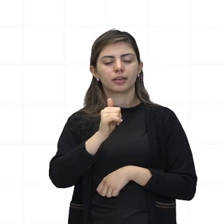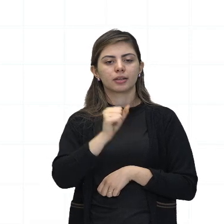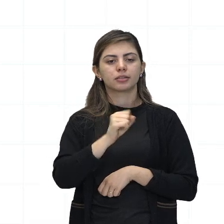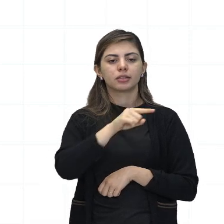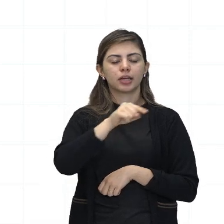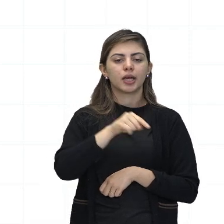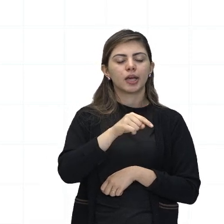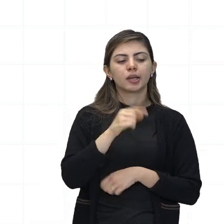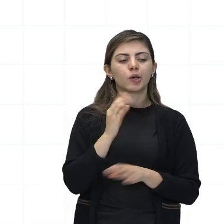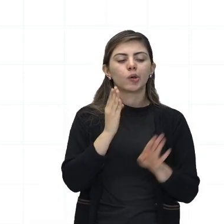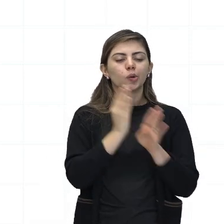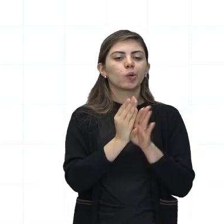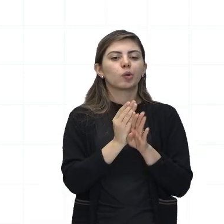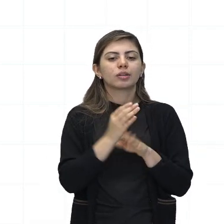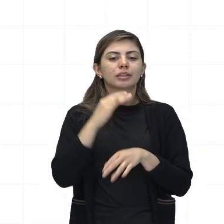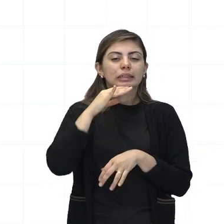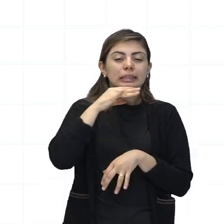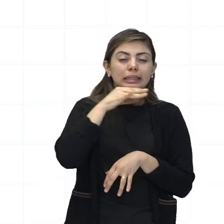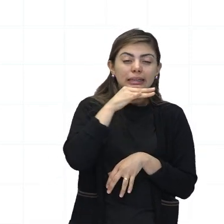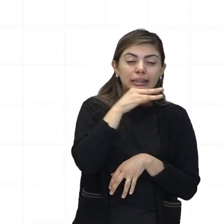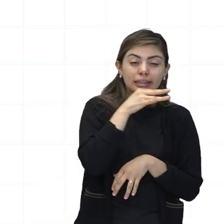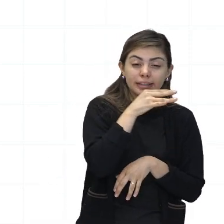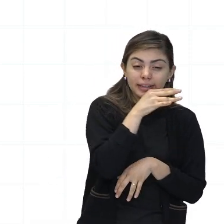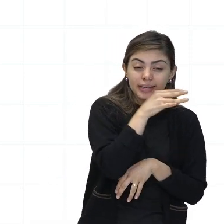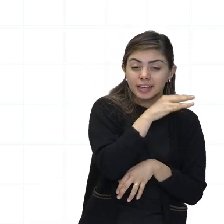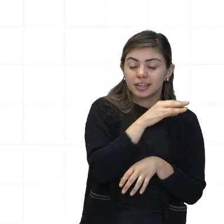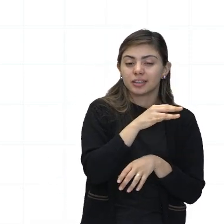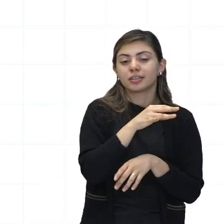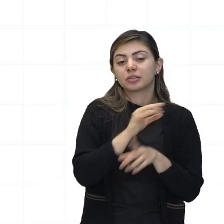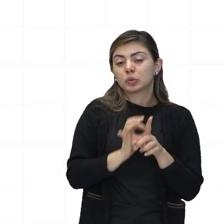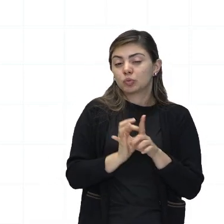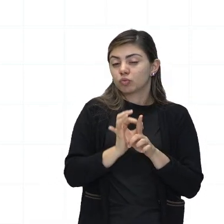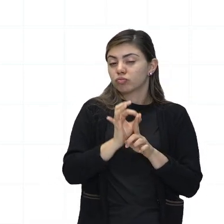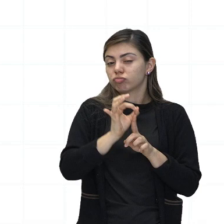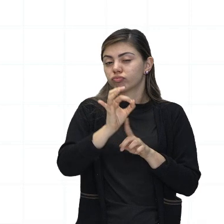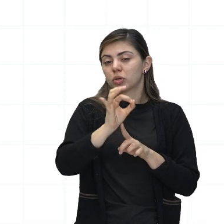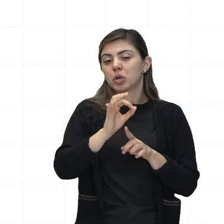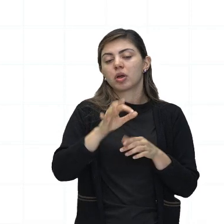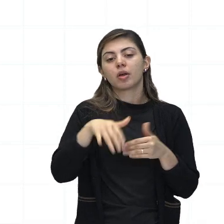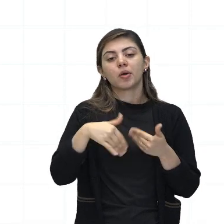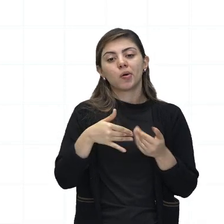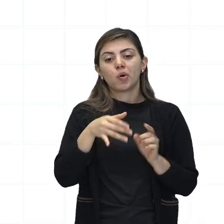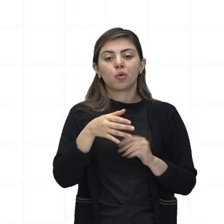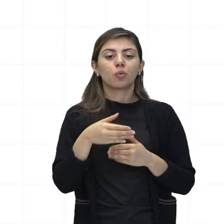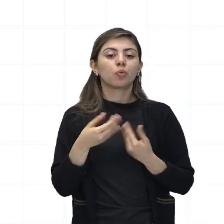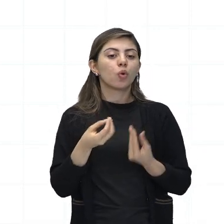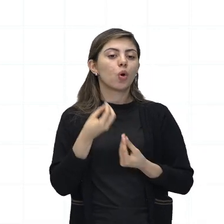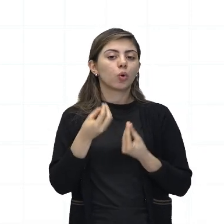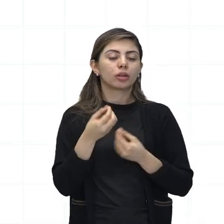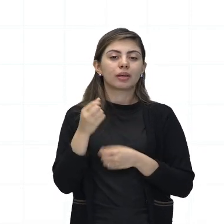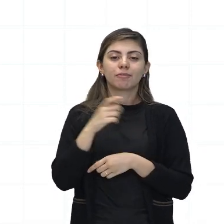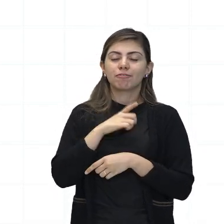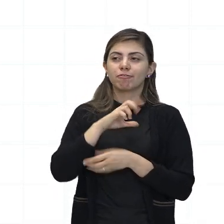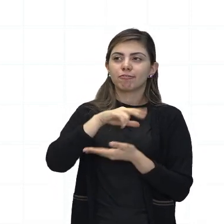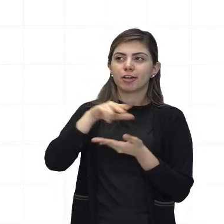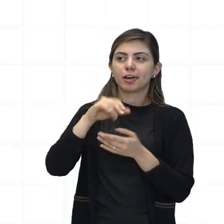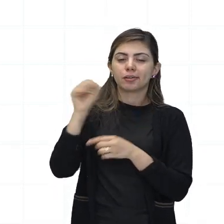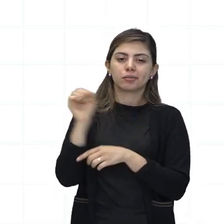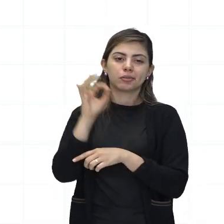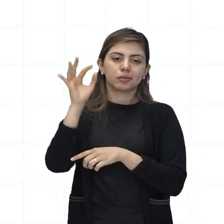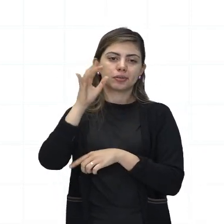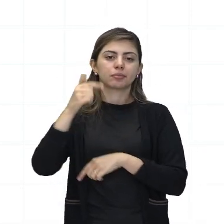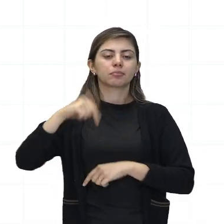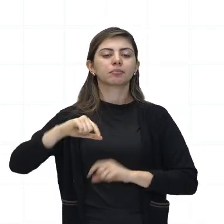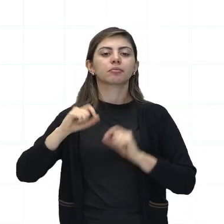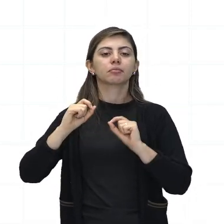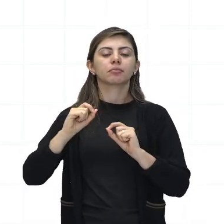extremos, apresentando, por exemplo, temperaturas muito elevadas ou altas concentrações de gases. E também nós